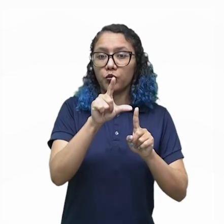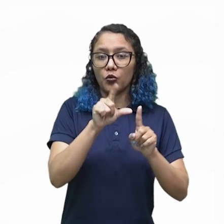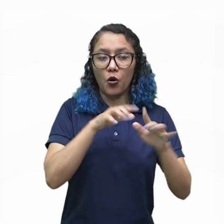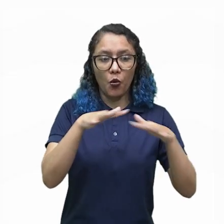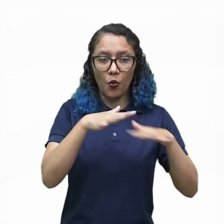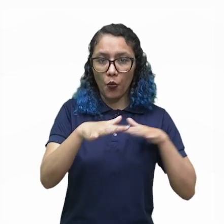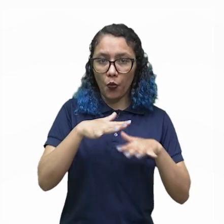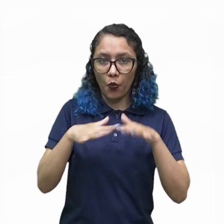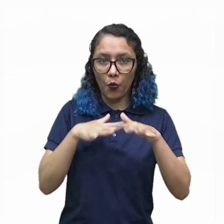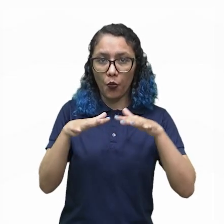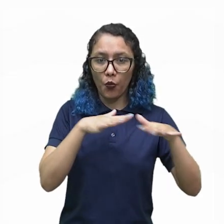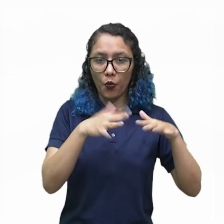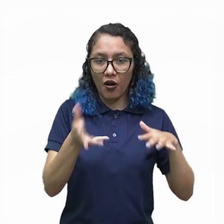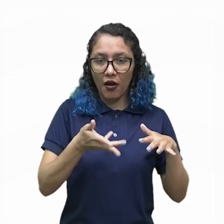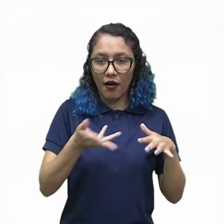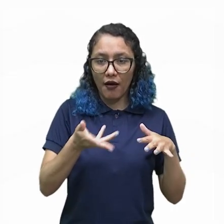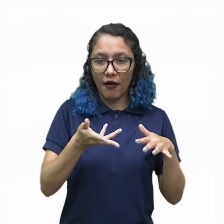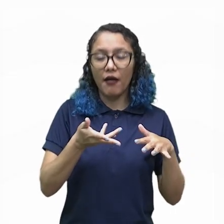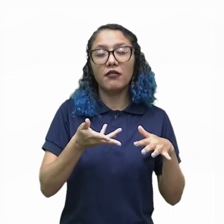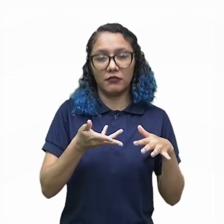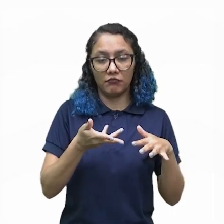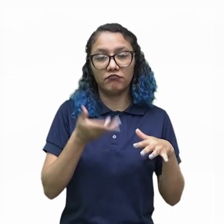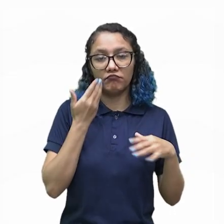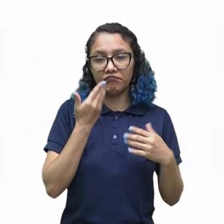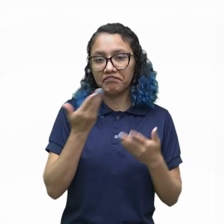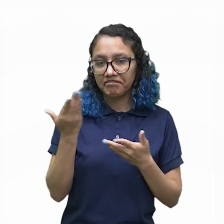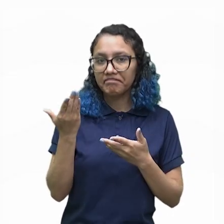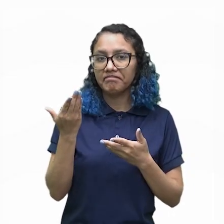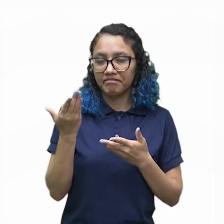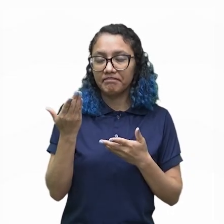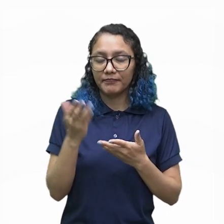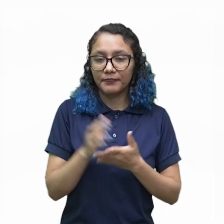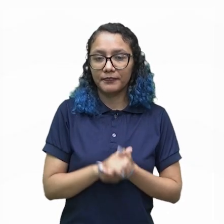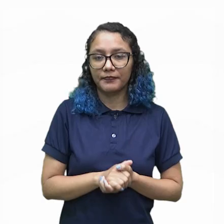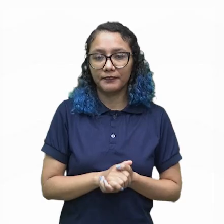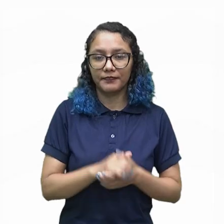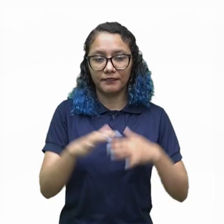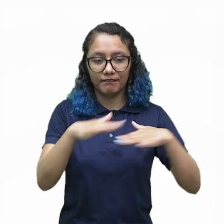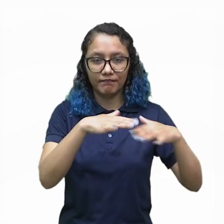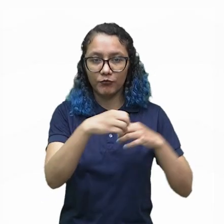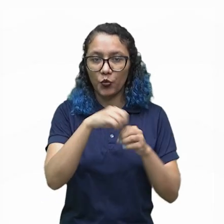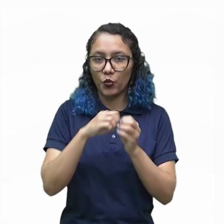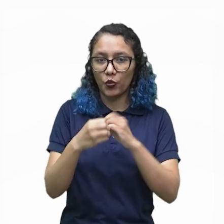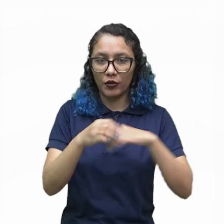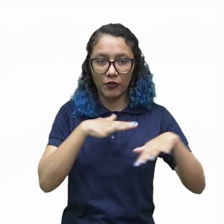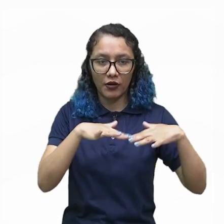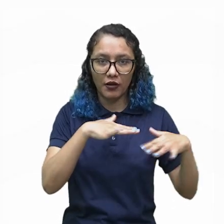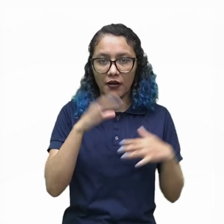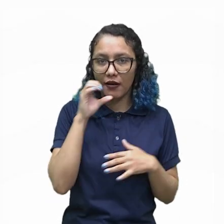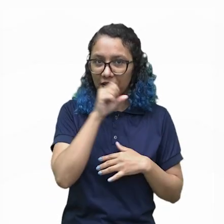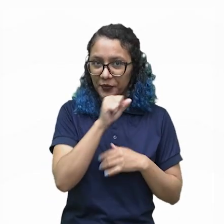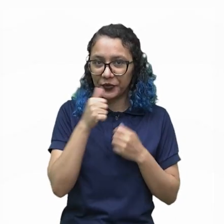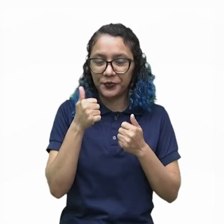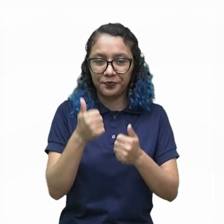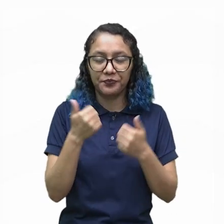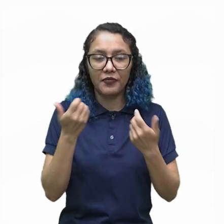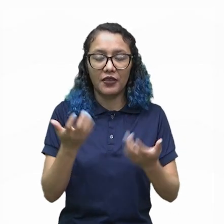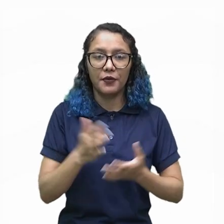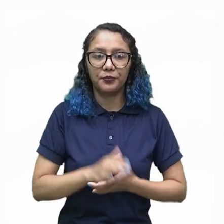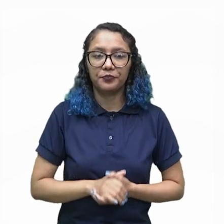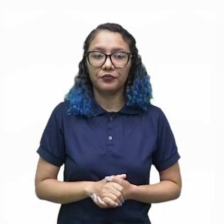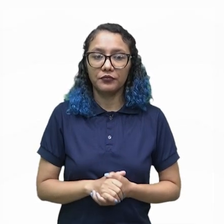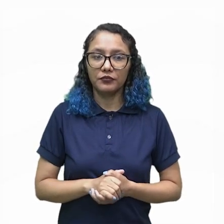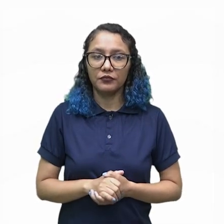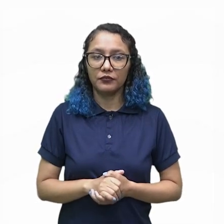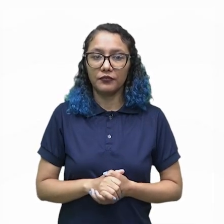que a velocidade ali dessas moléculas é maior, né, então nós temos maior agitação. De que maneira é possível aí